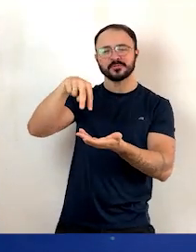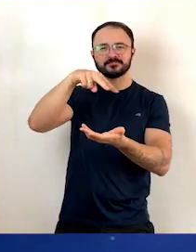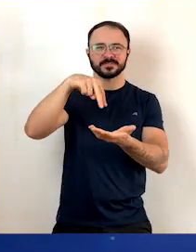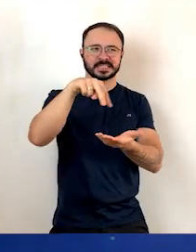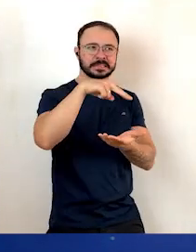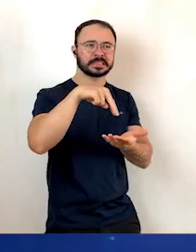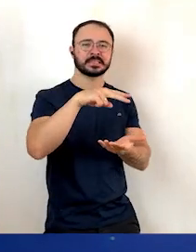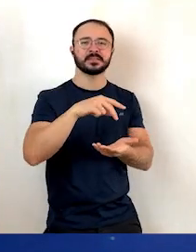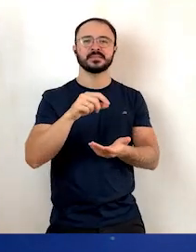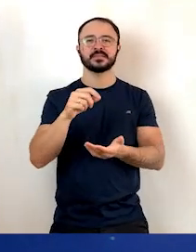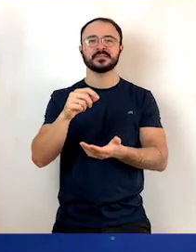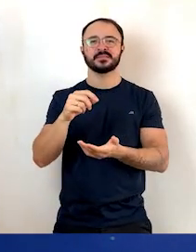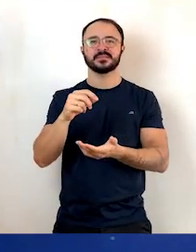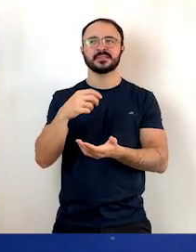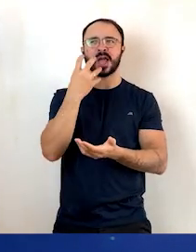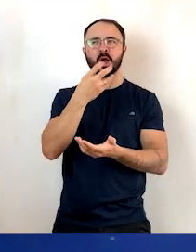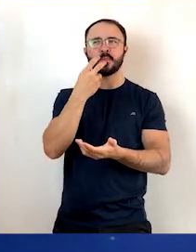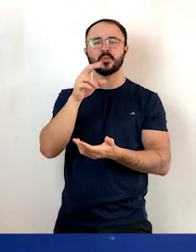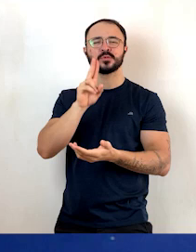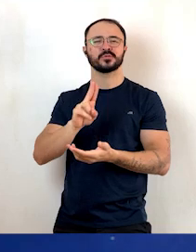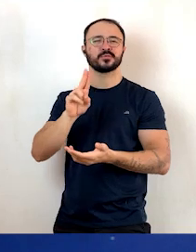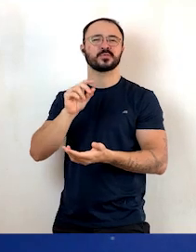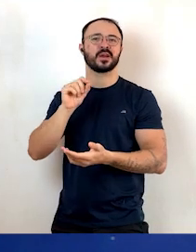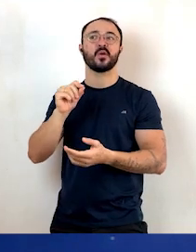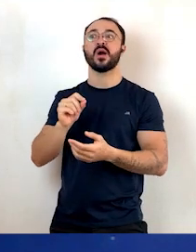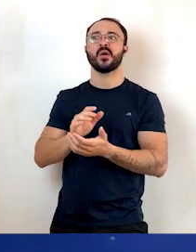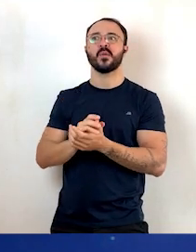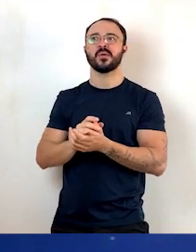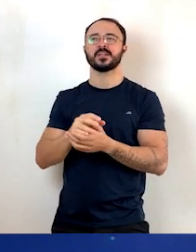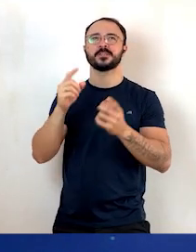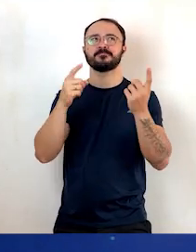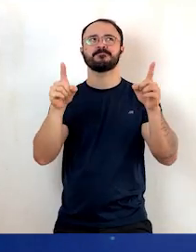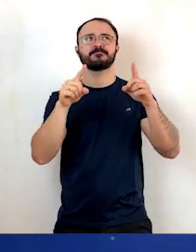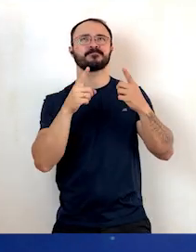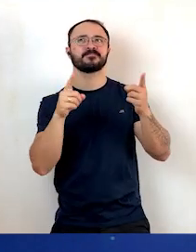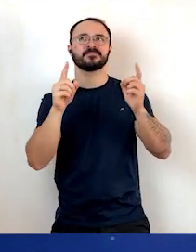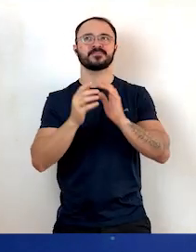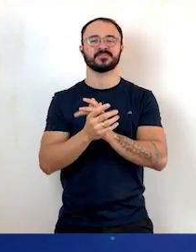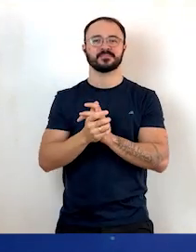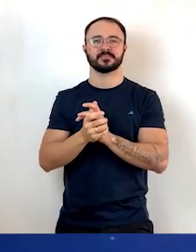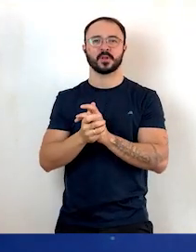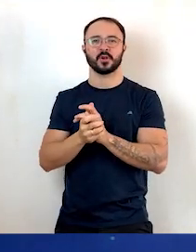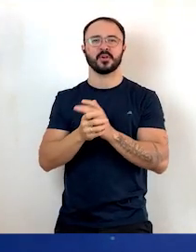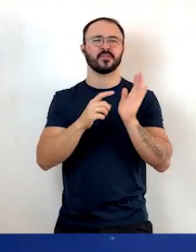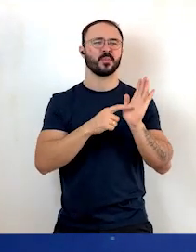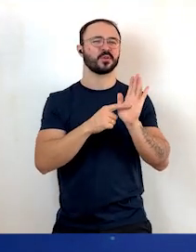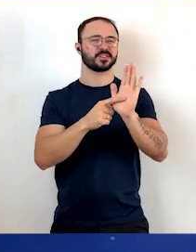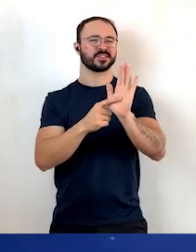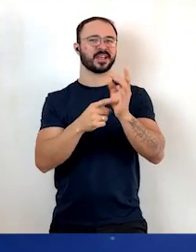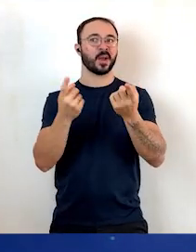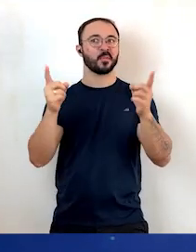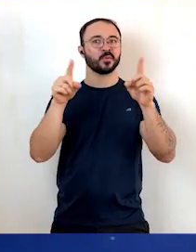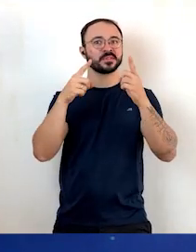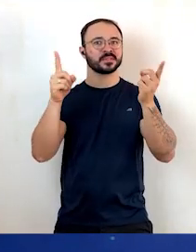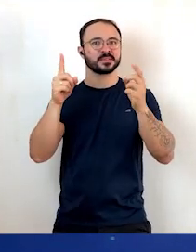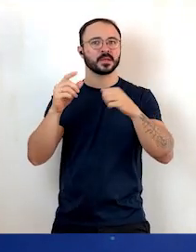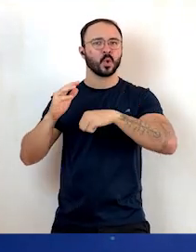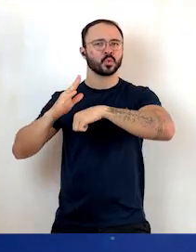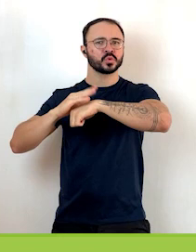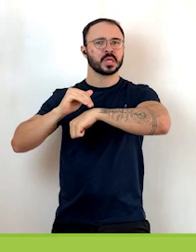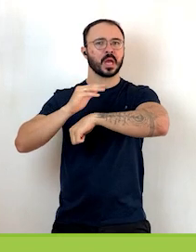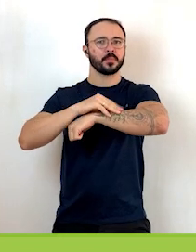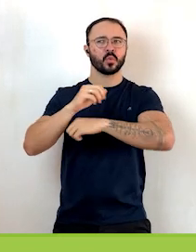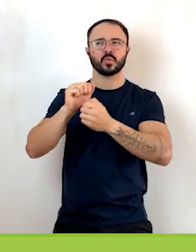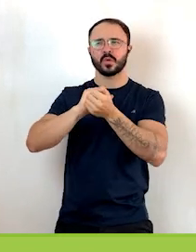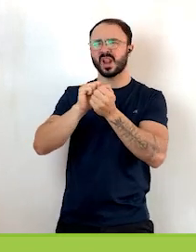utilizaram para brincar de roda olha só a quantia que eu trouxe para vocês o sapo não lava o pé vocês lembram dessa cantiga